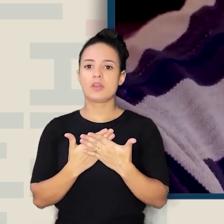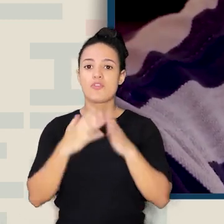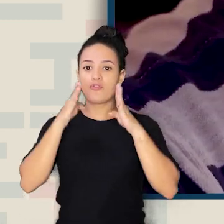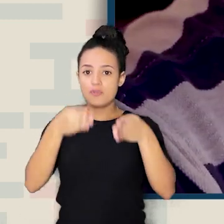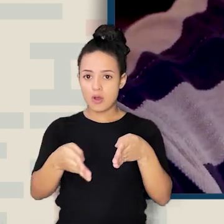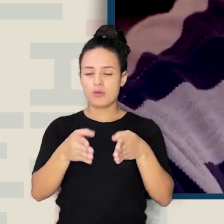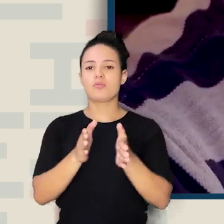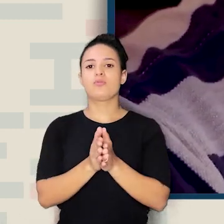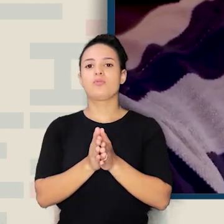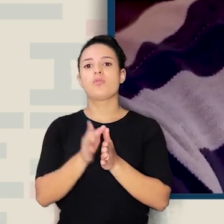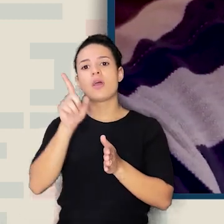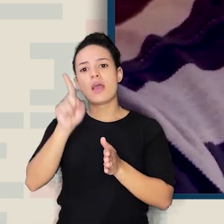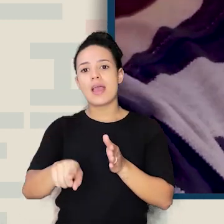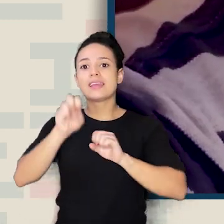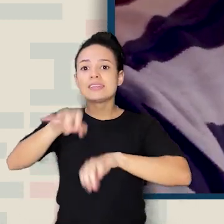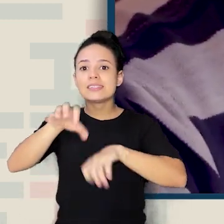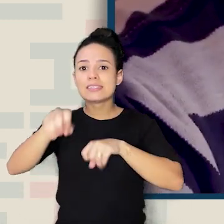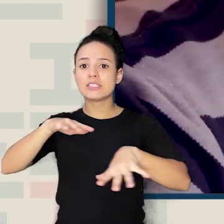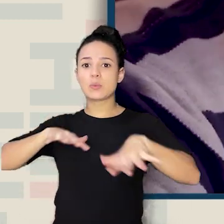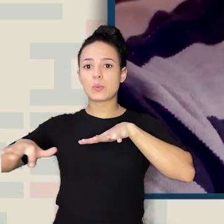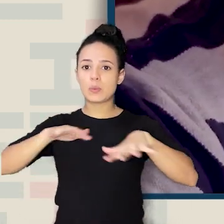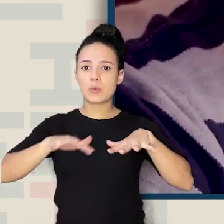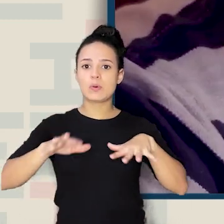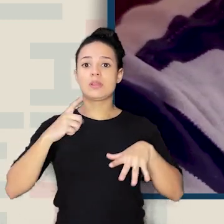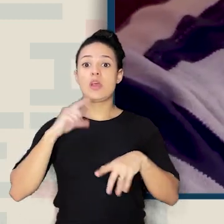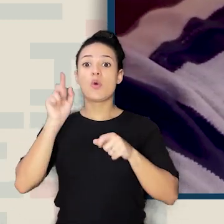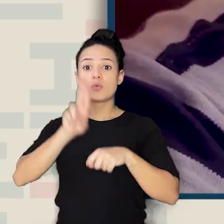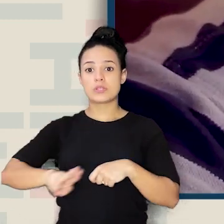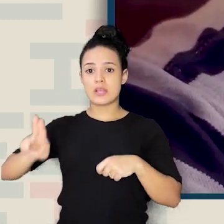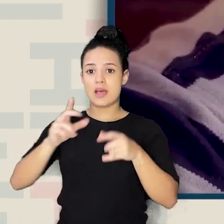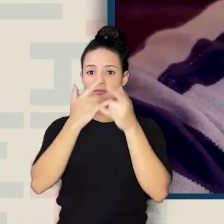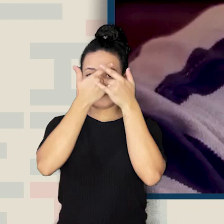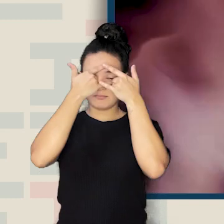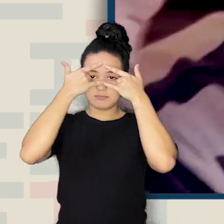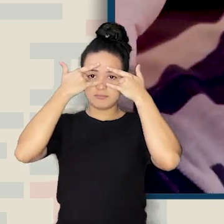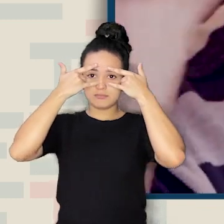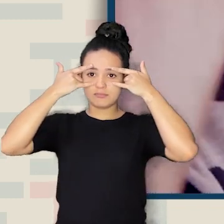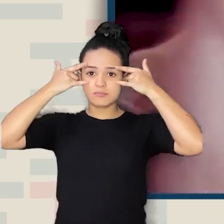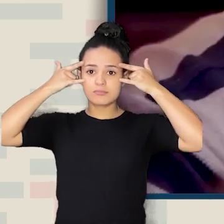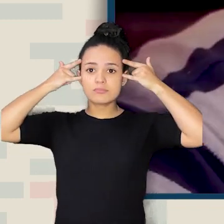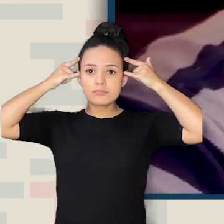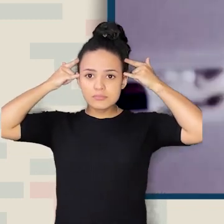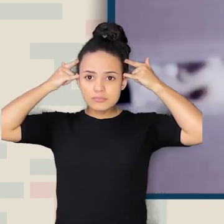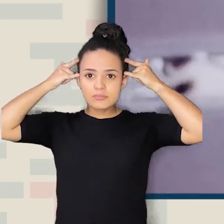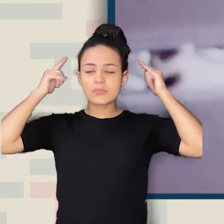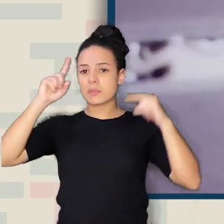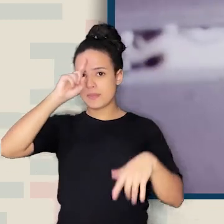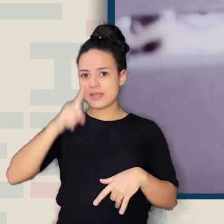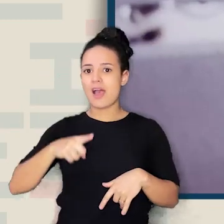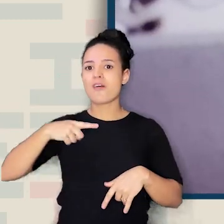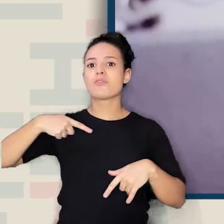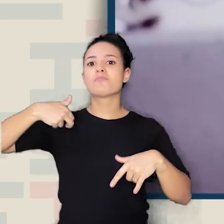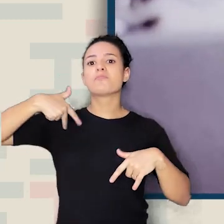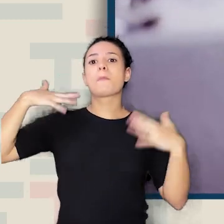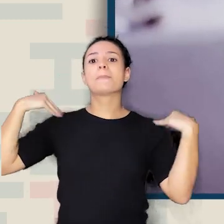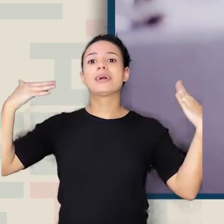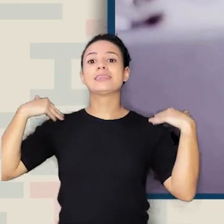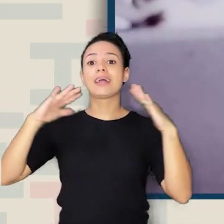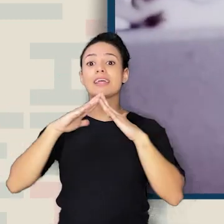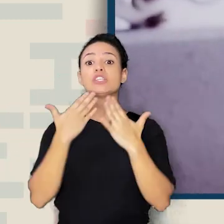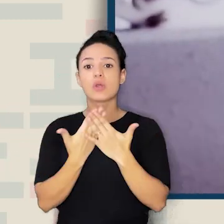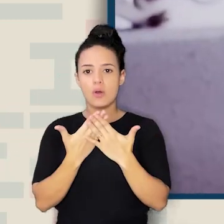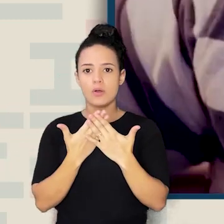de orientação e mobilidade. Por exemplo, eu vendava todos os alunos e mandava sair pela escola. Falei assim, vou